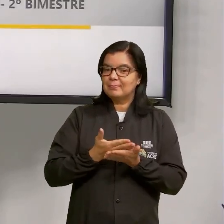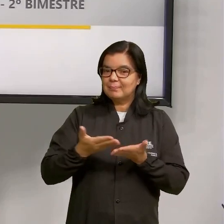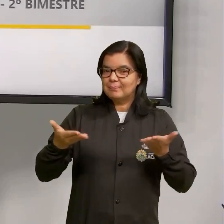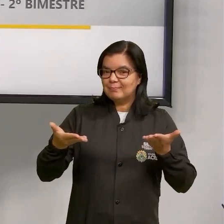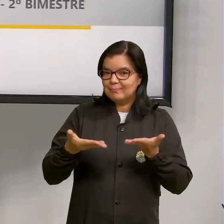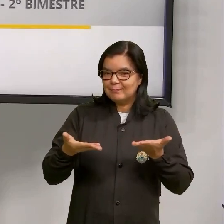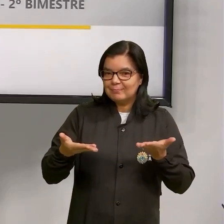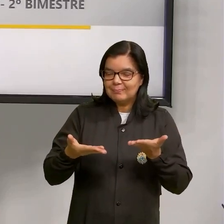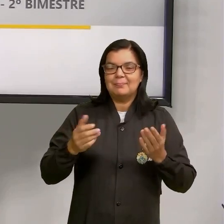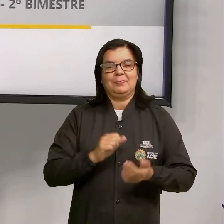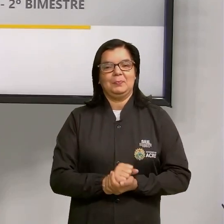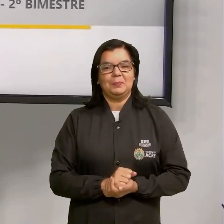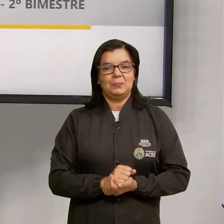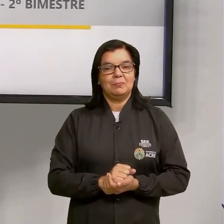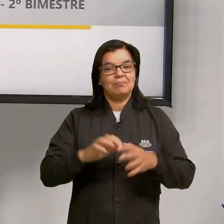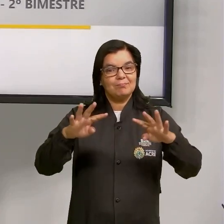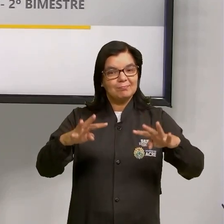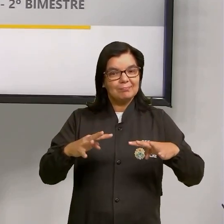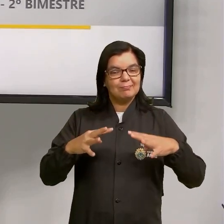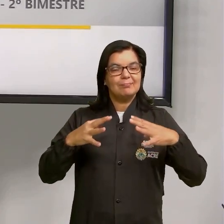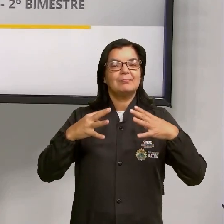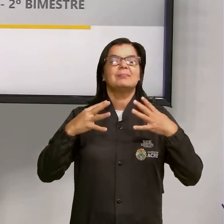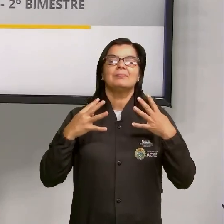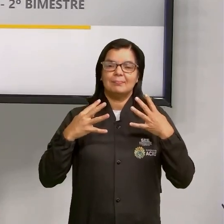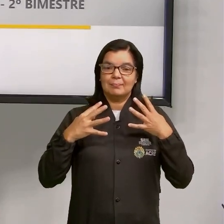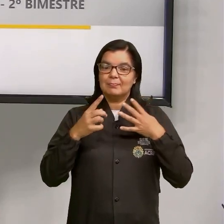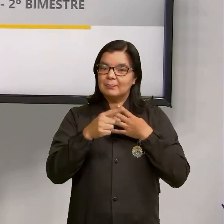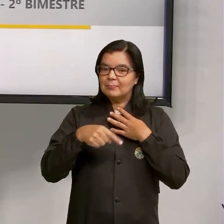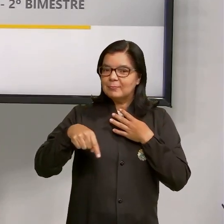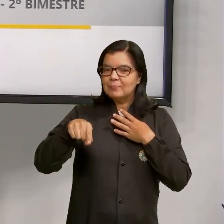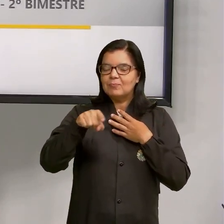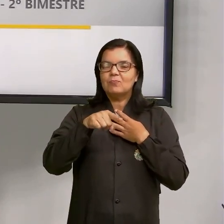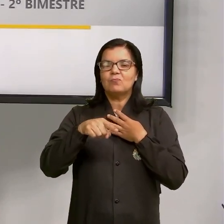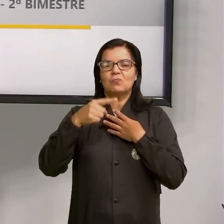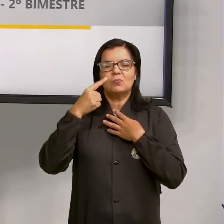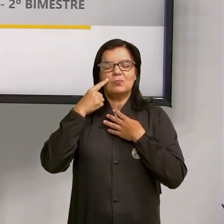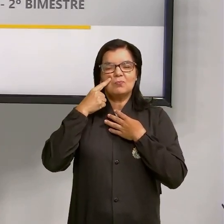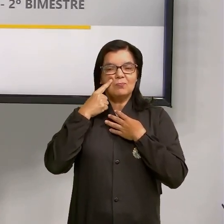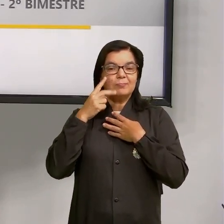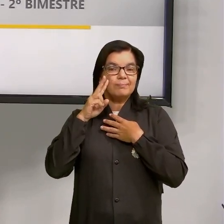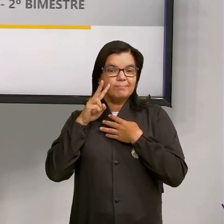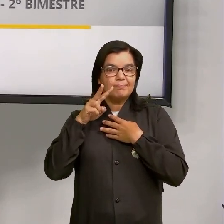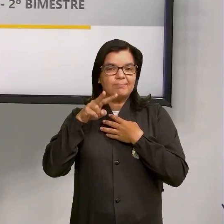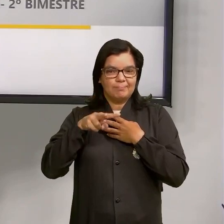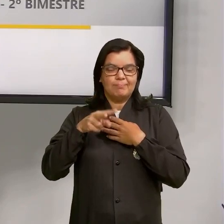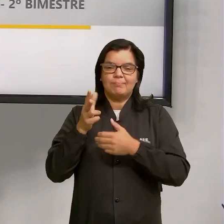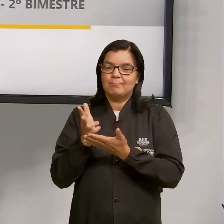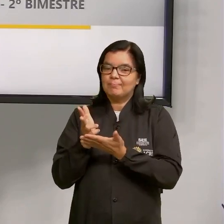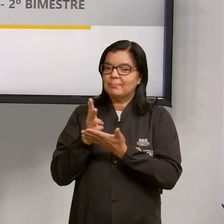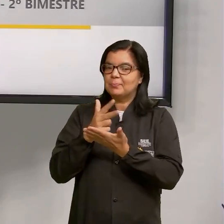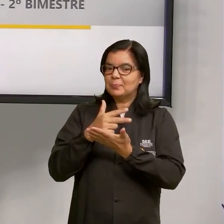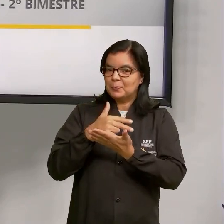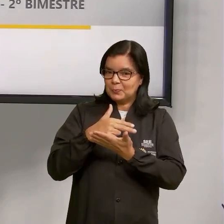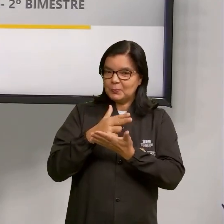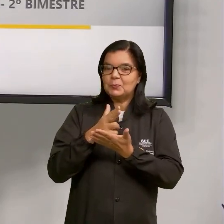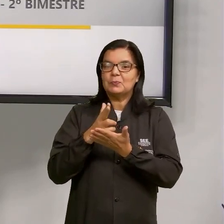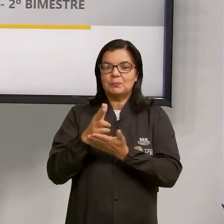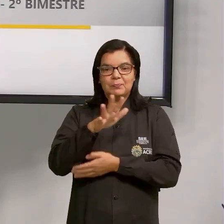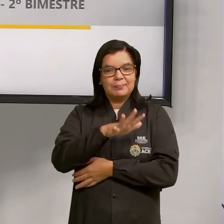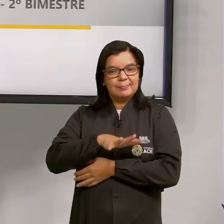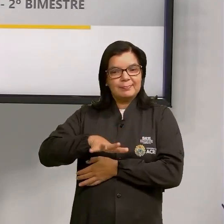deste momento eu peço a sua atenção para que você comece a acompanhar esta videoaula de formação